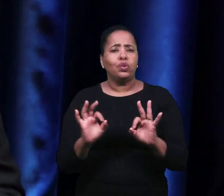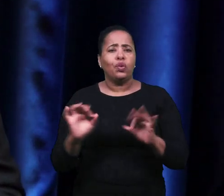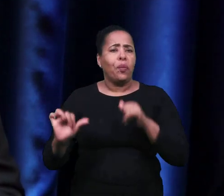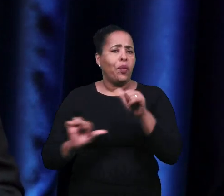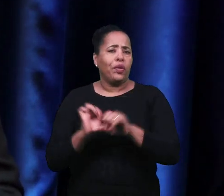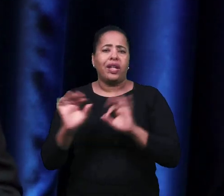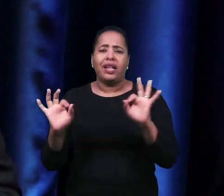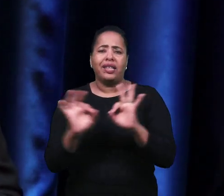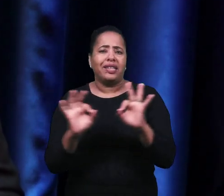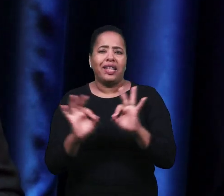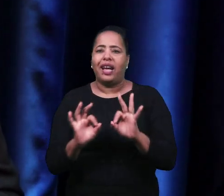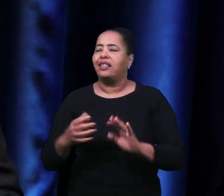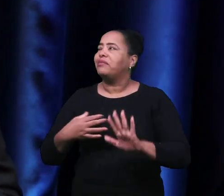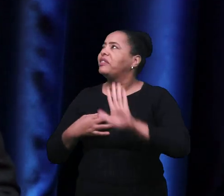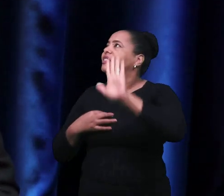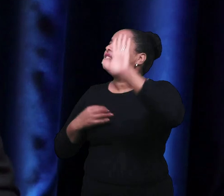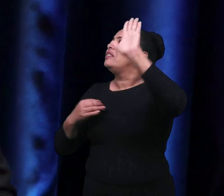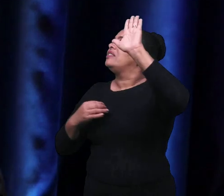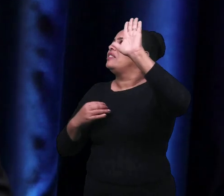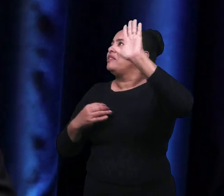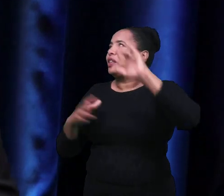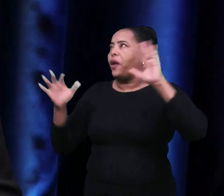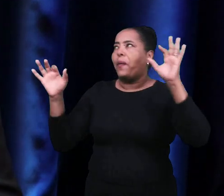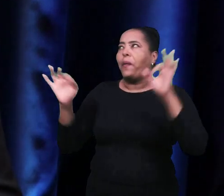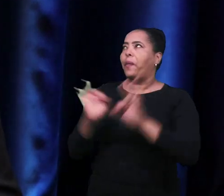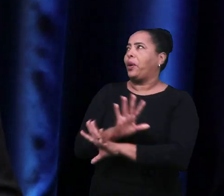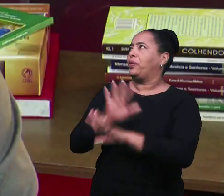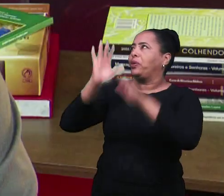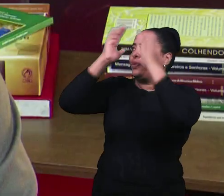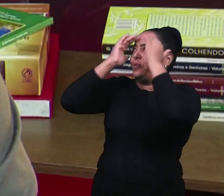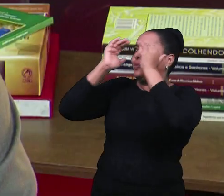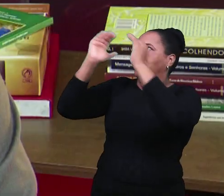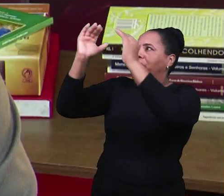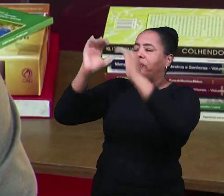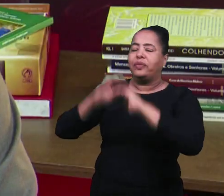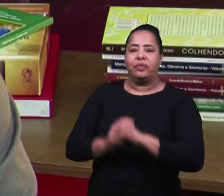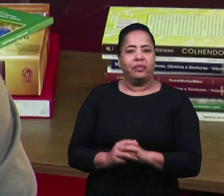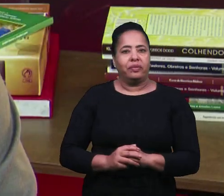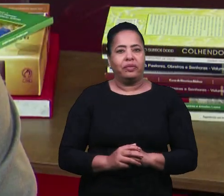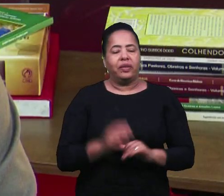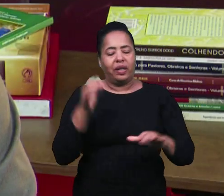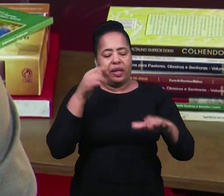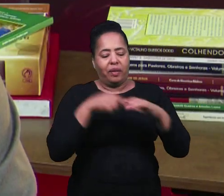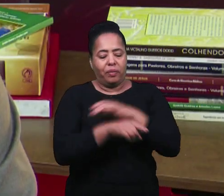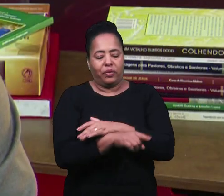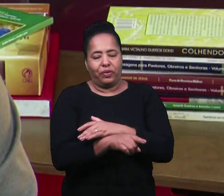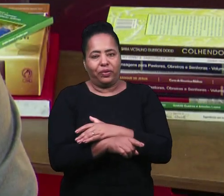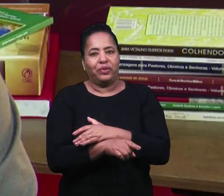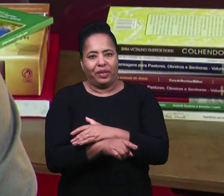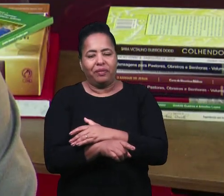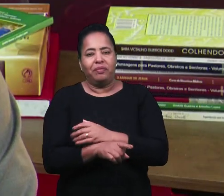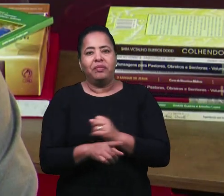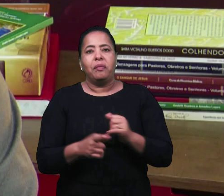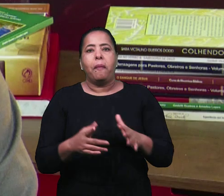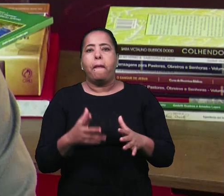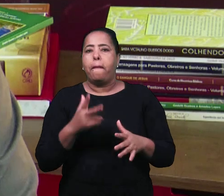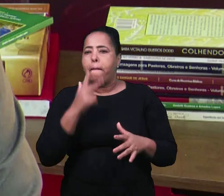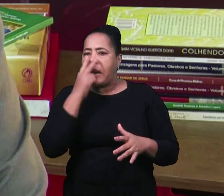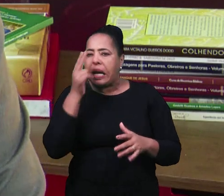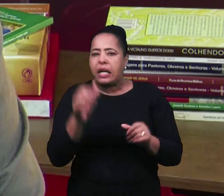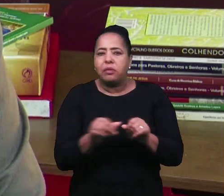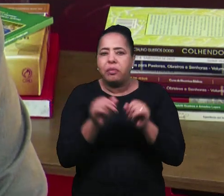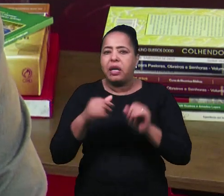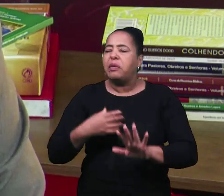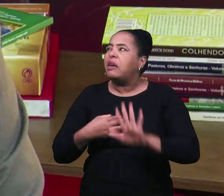convém. Mas eis-me aqui, Senhor, pronto para ouvir. Muito profundo, porque essa expressão parece algo corriqueiro, mas o